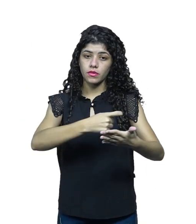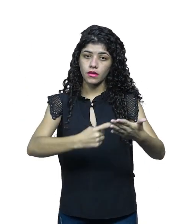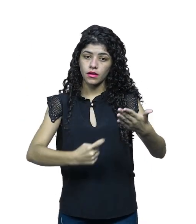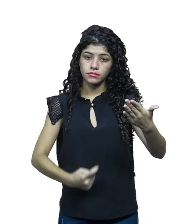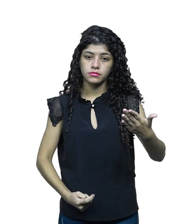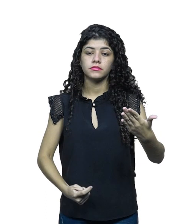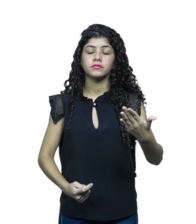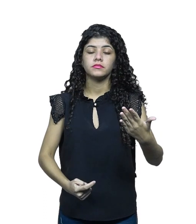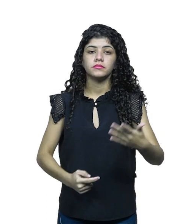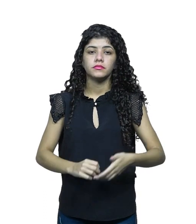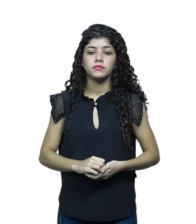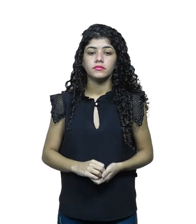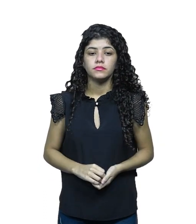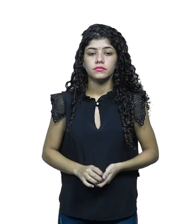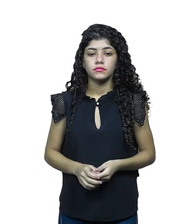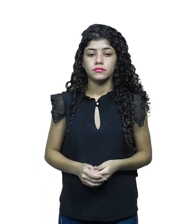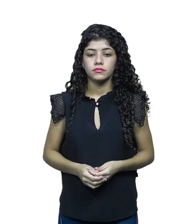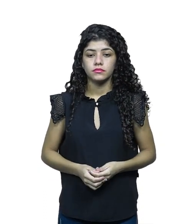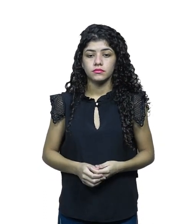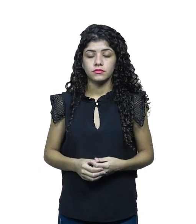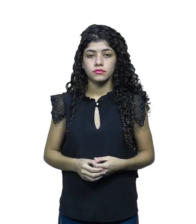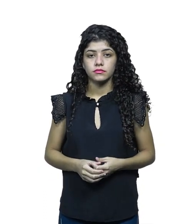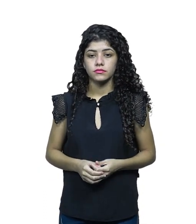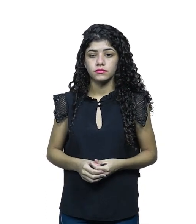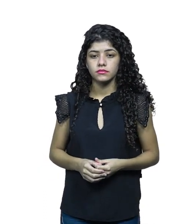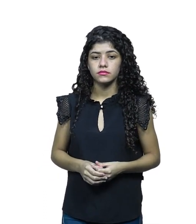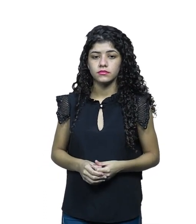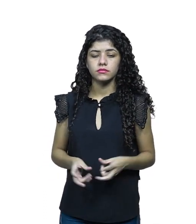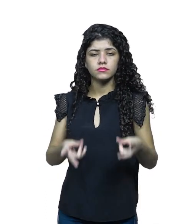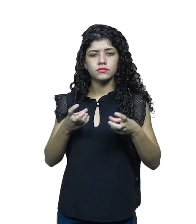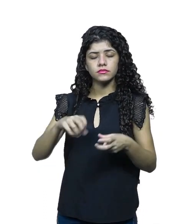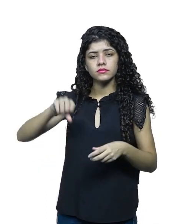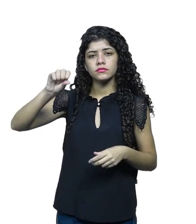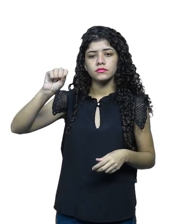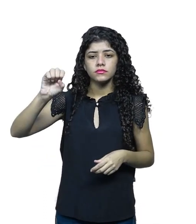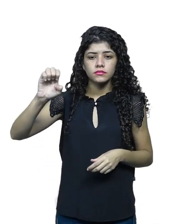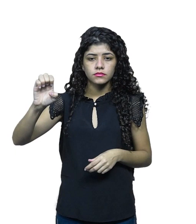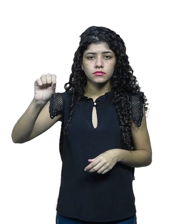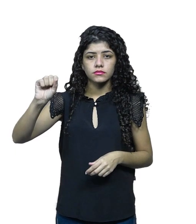o que foi o roteiro de Viagem do Homem à Lua. Vejam que parece até uma escaleta.